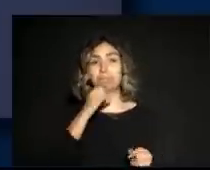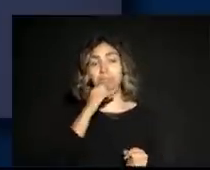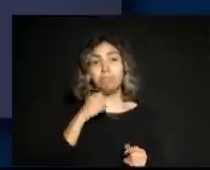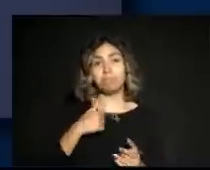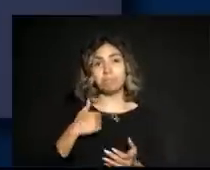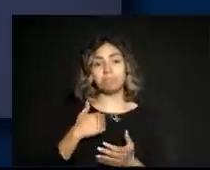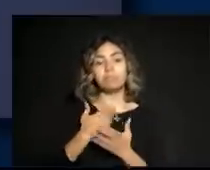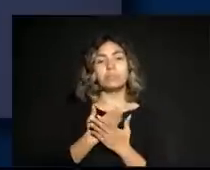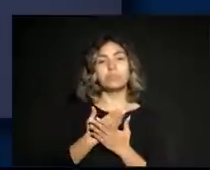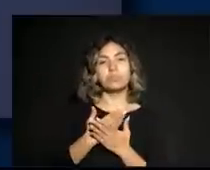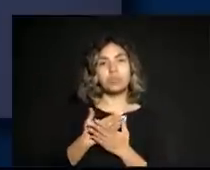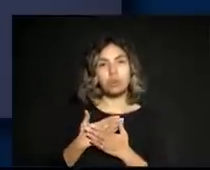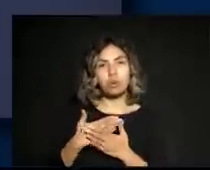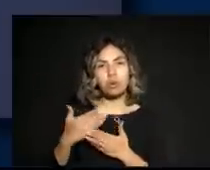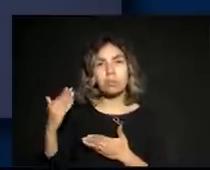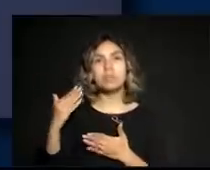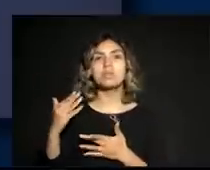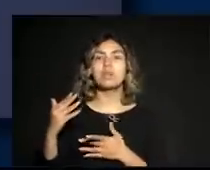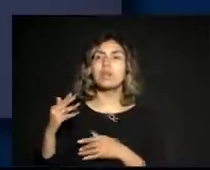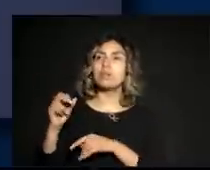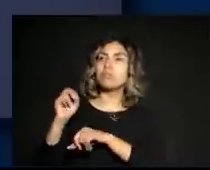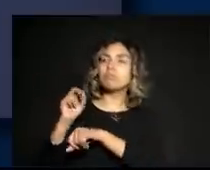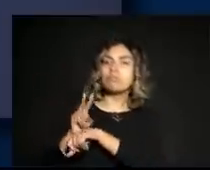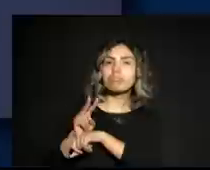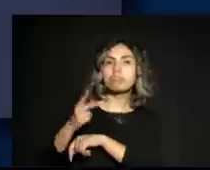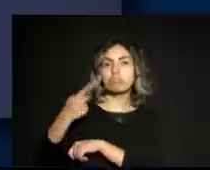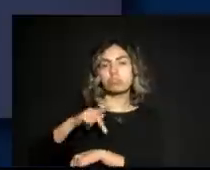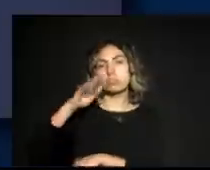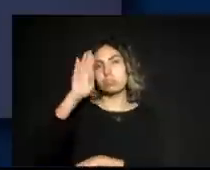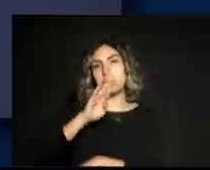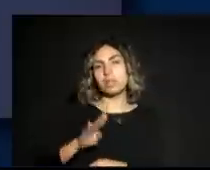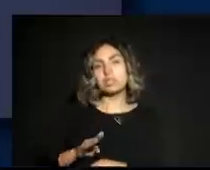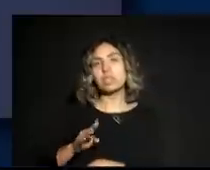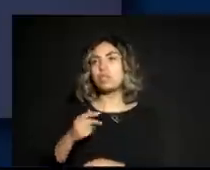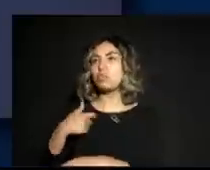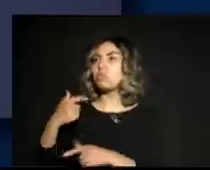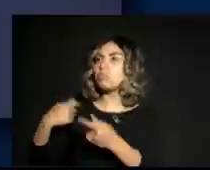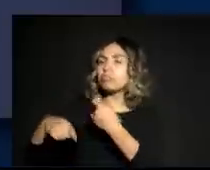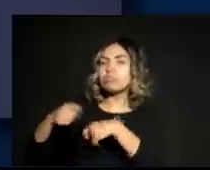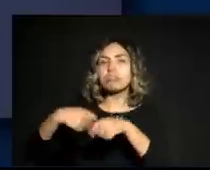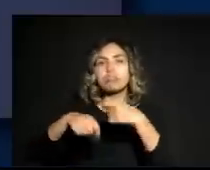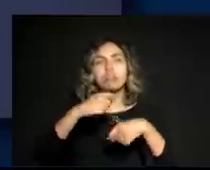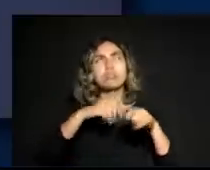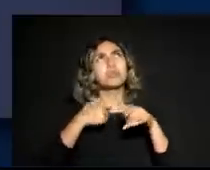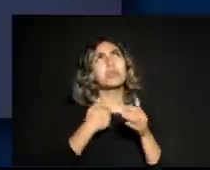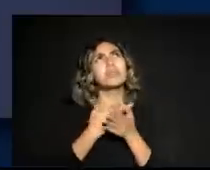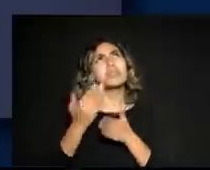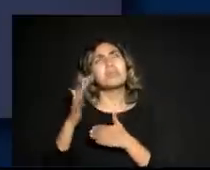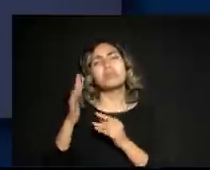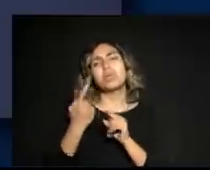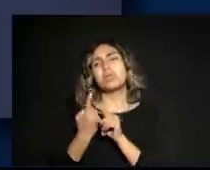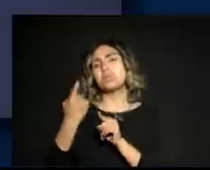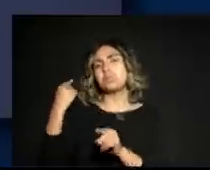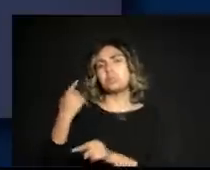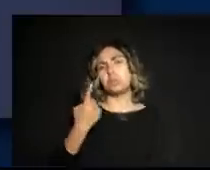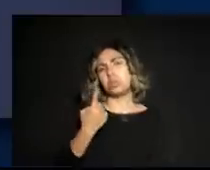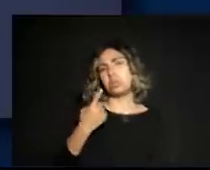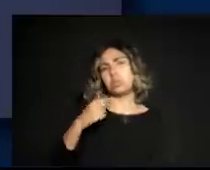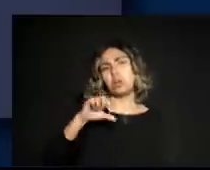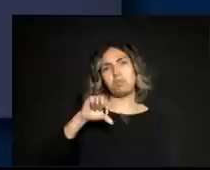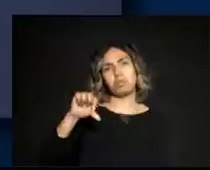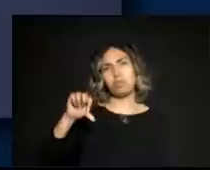na a operar nas mesas de operações uma debênture no Brasil isso blá blá início dos anos 90